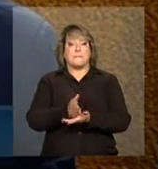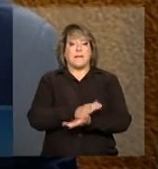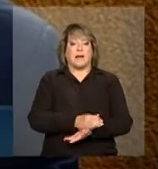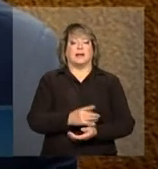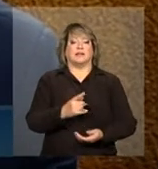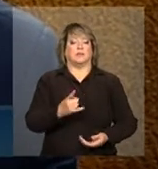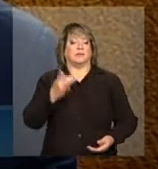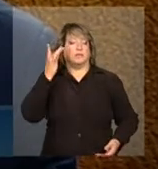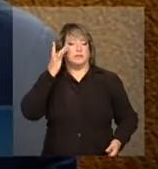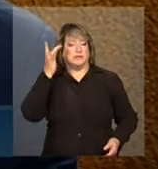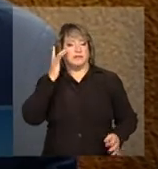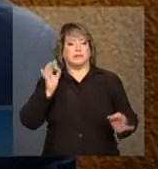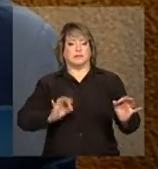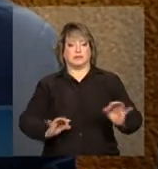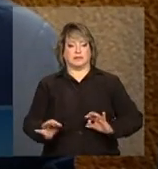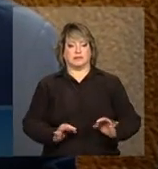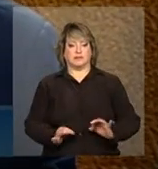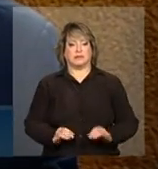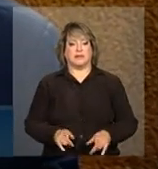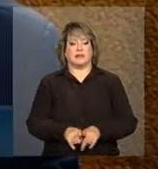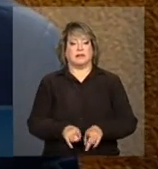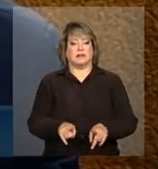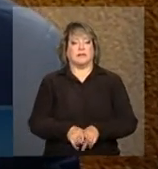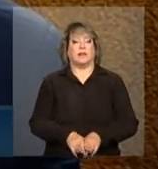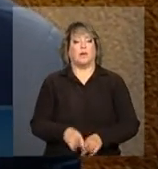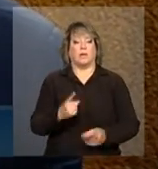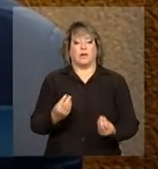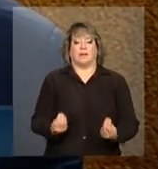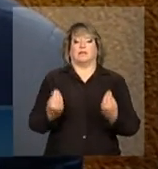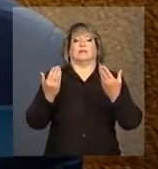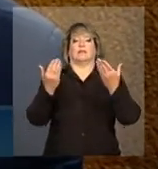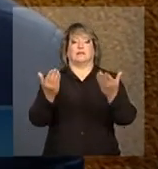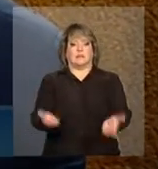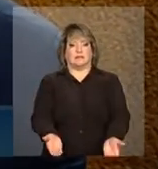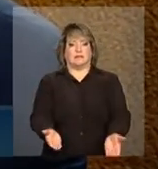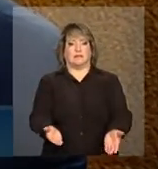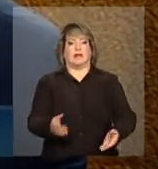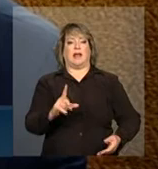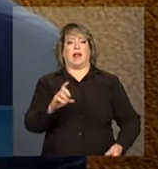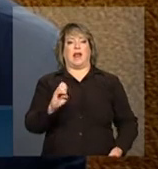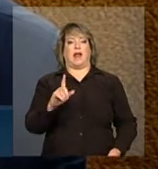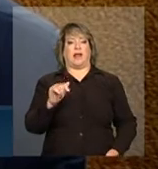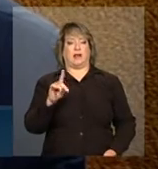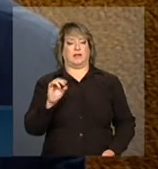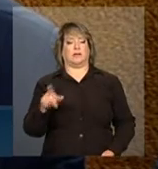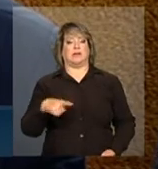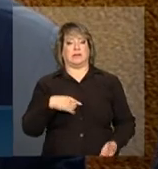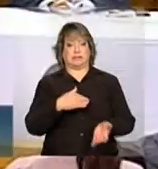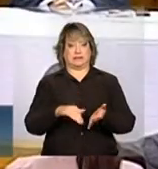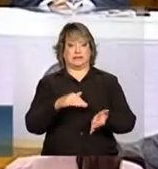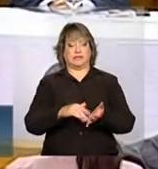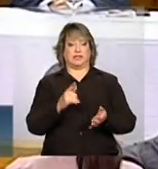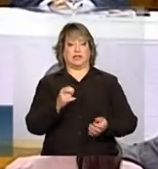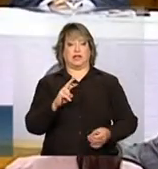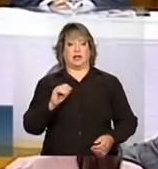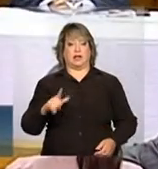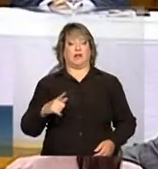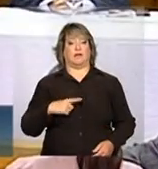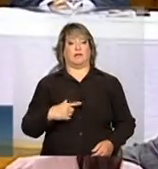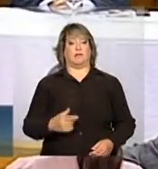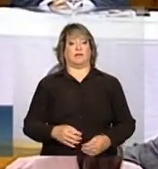estratégia, né, e de um legado que a Secretaria-Geral